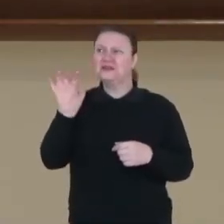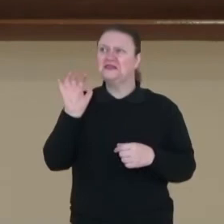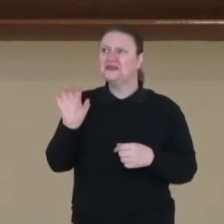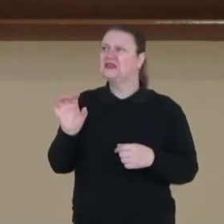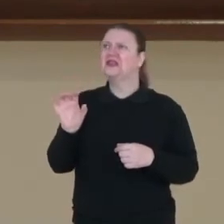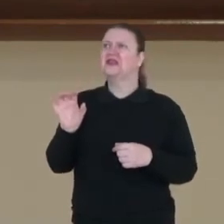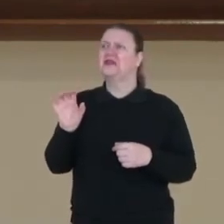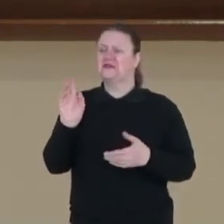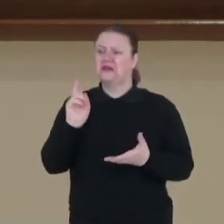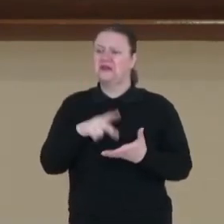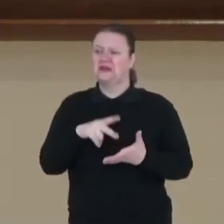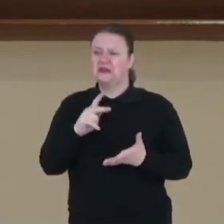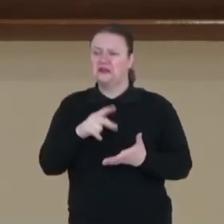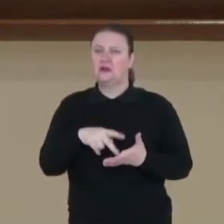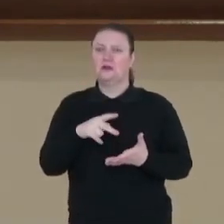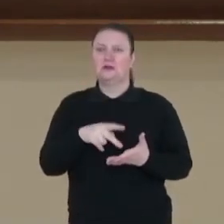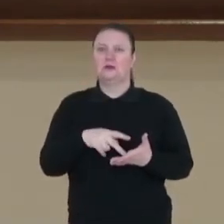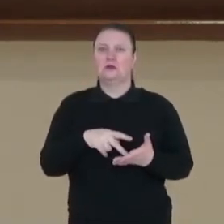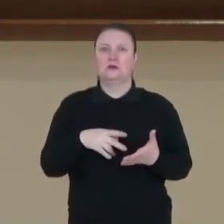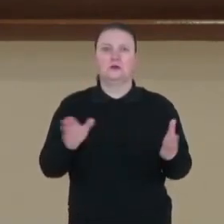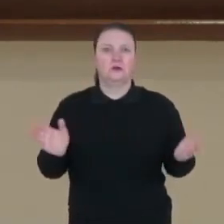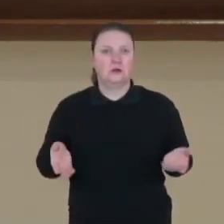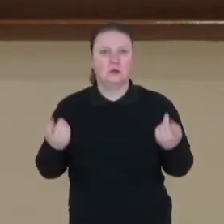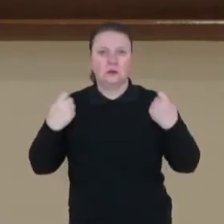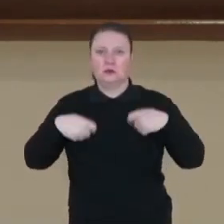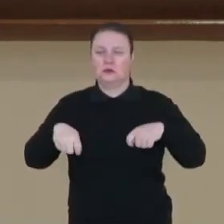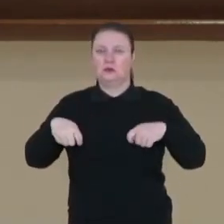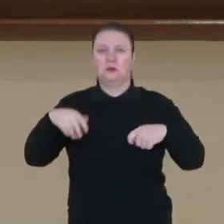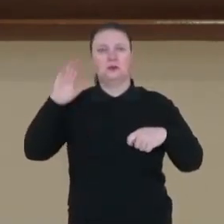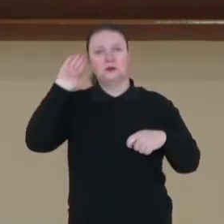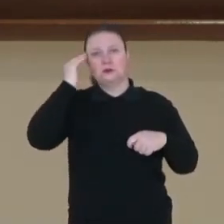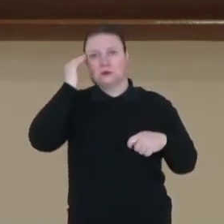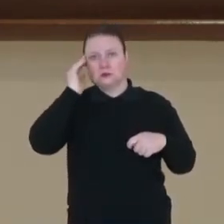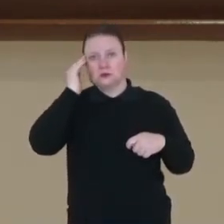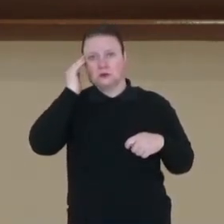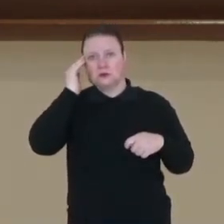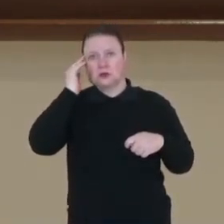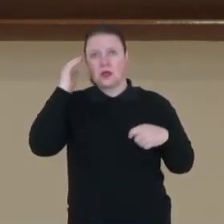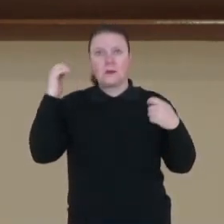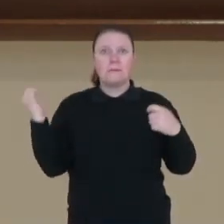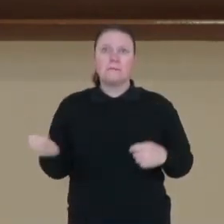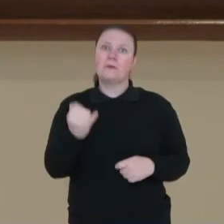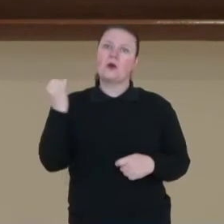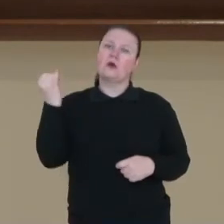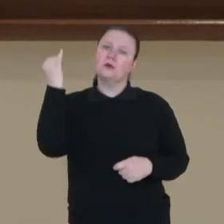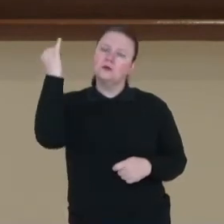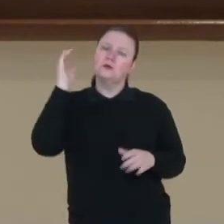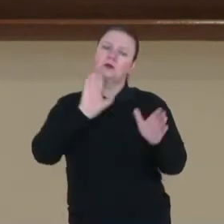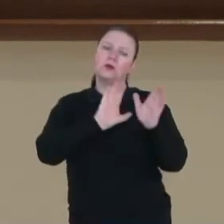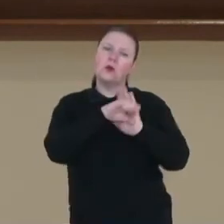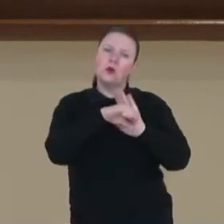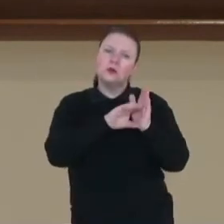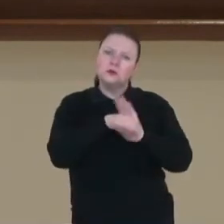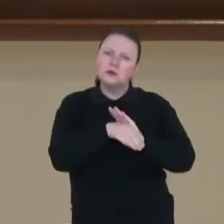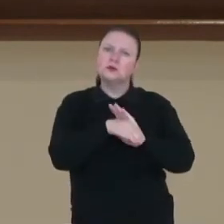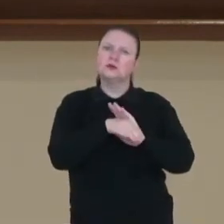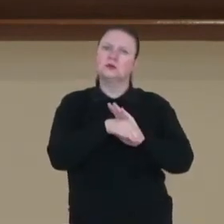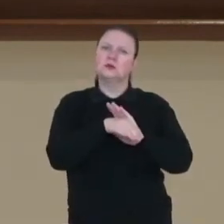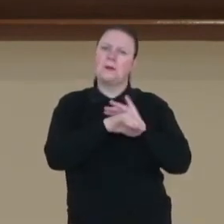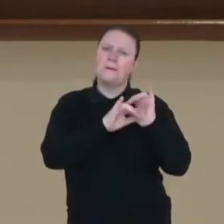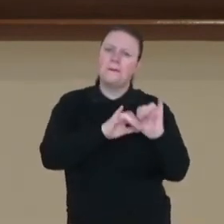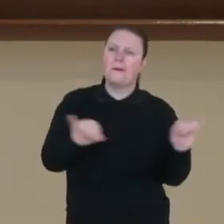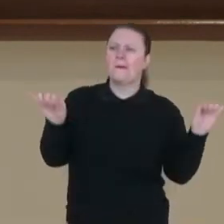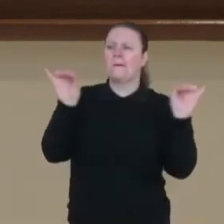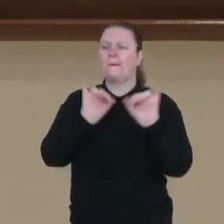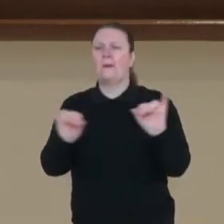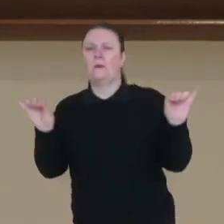é importante, né, a propagação de ideias, de conceitos, de teorias e como eles fazem parte da nossa vida,